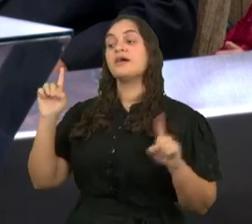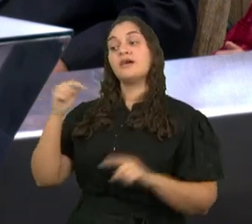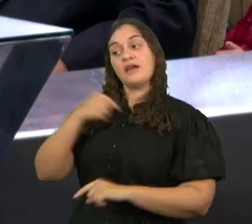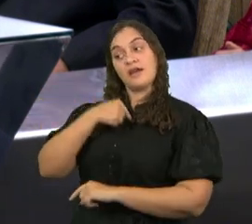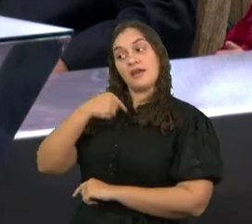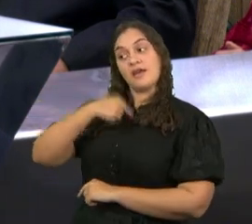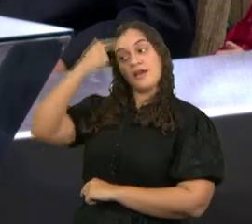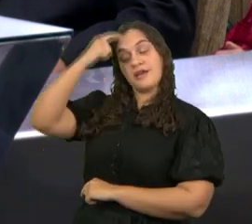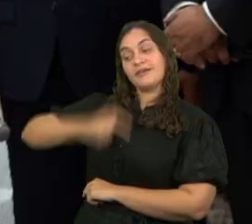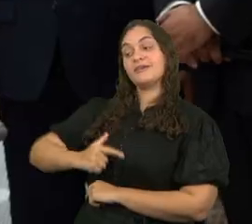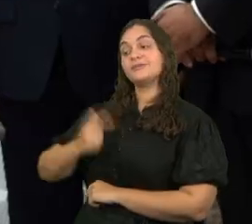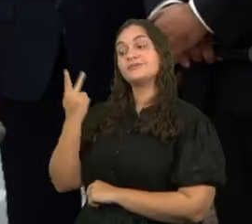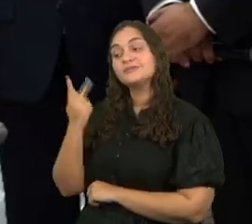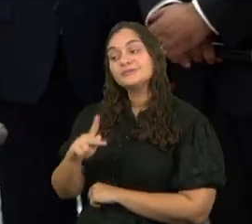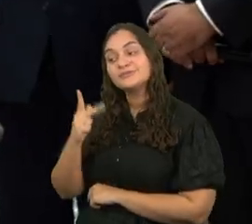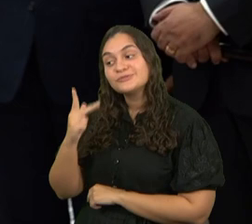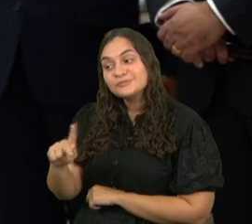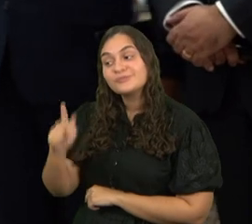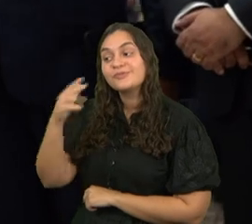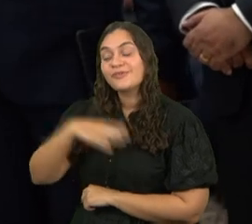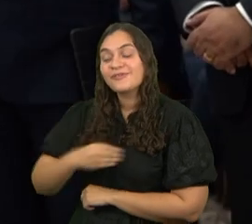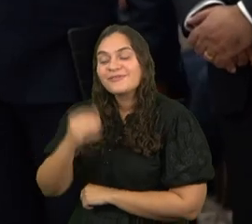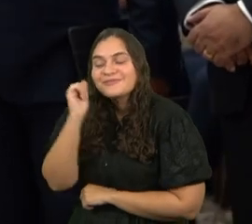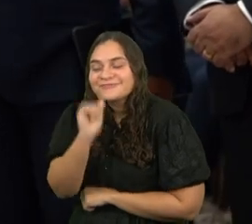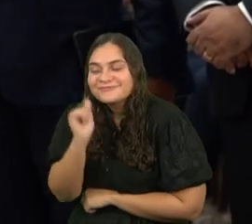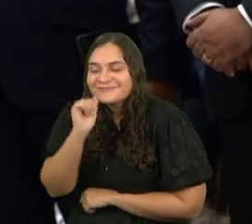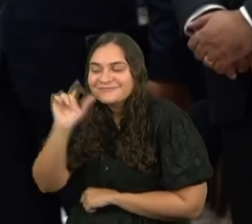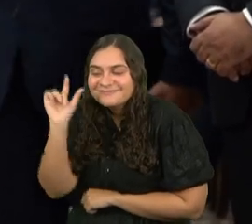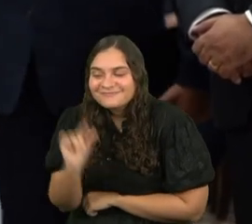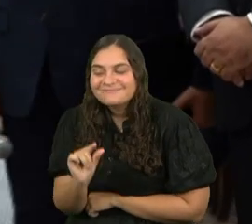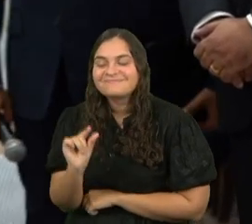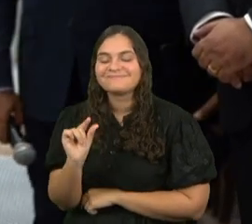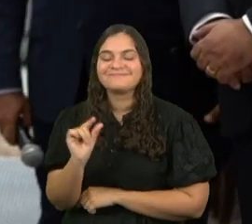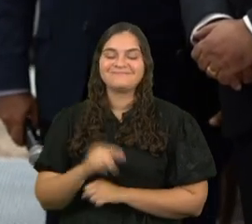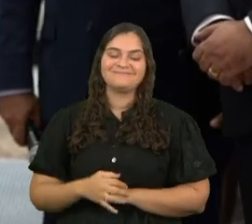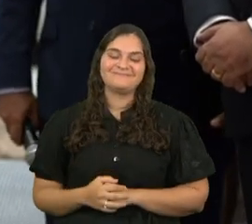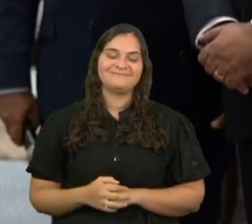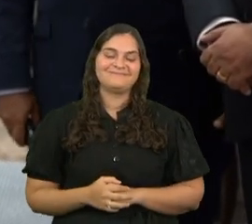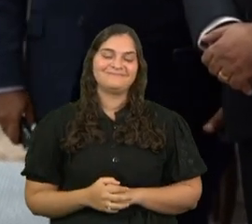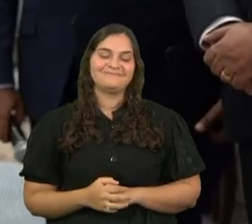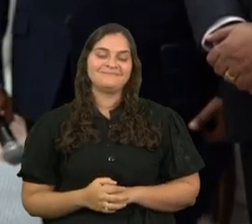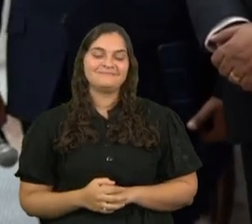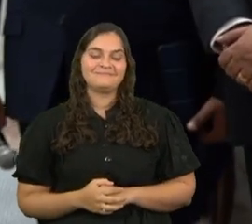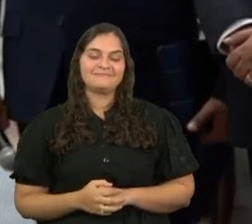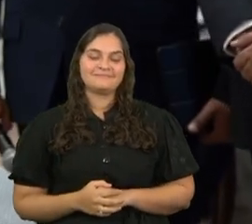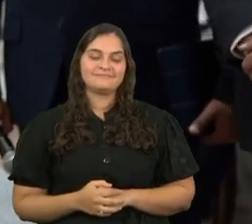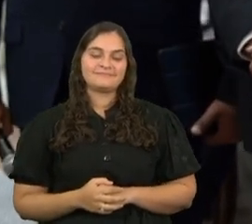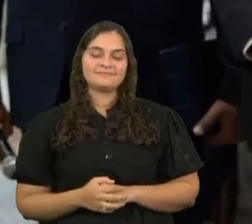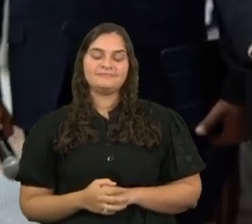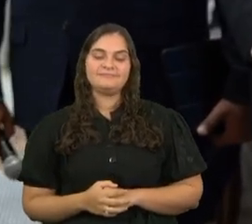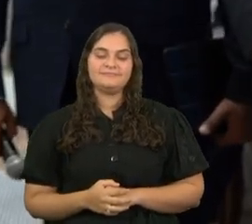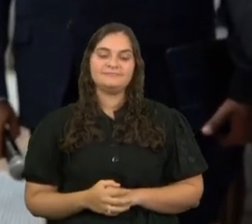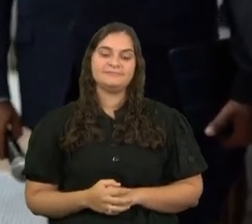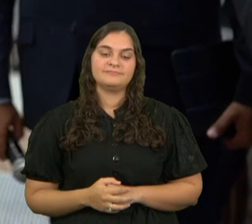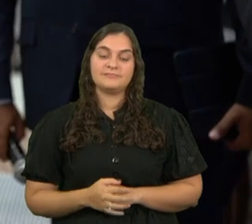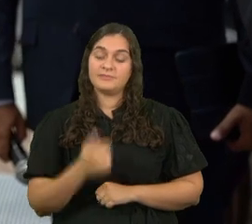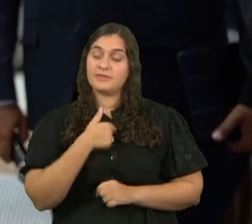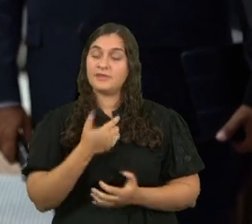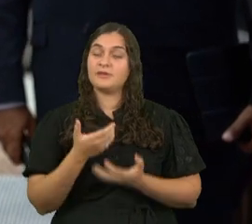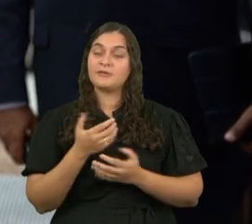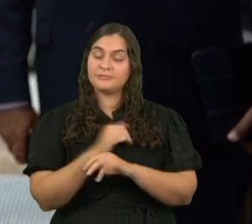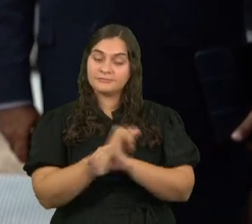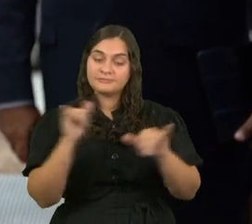eu. Era como ele chamava-me quando eu era criança. E eu queria dar